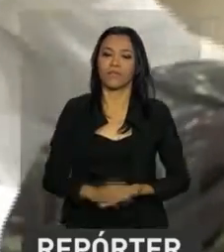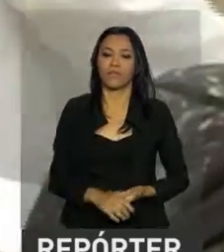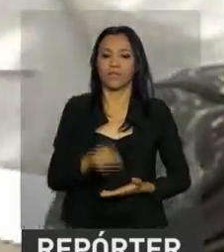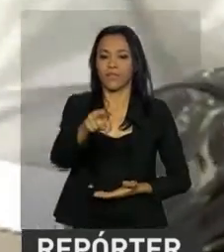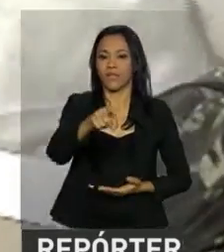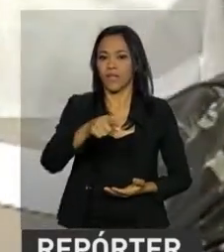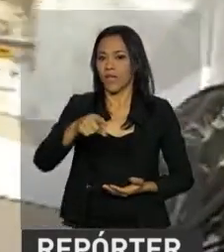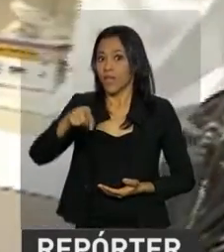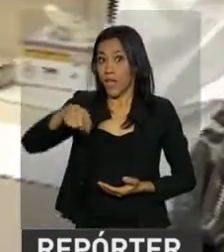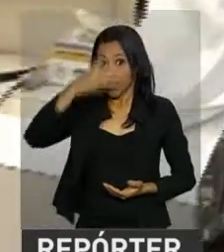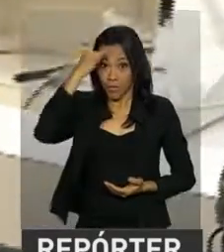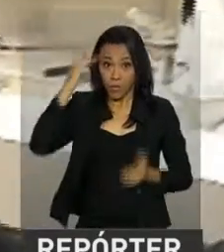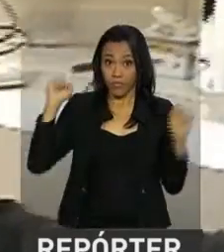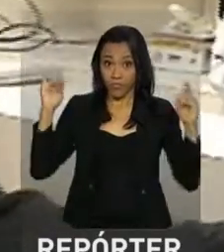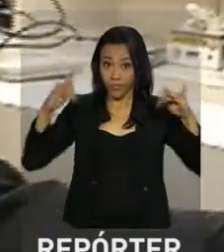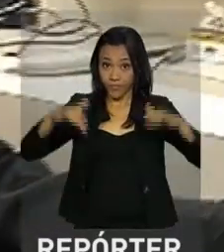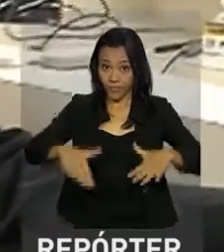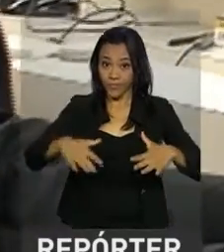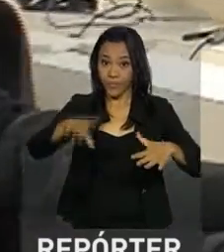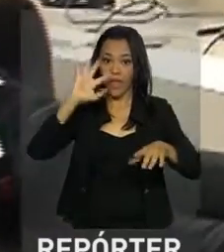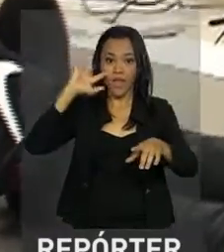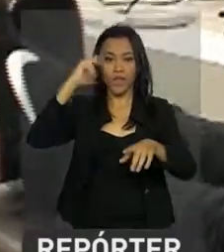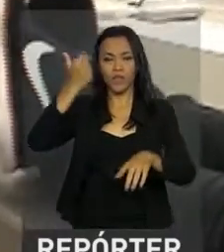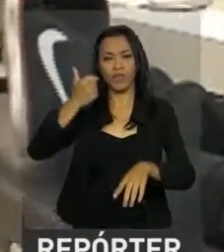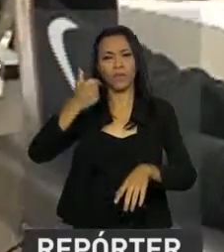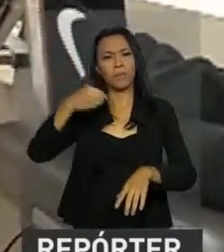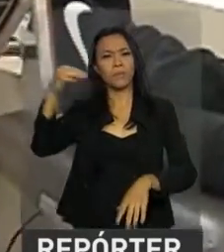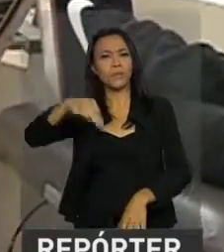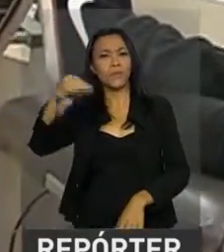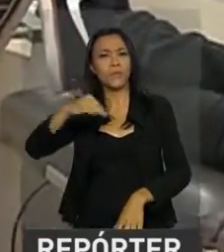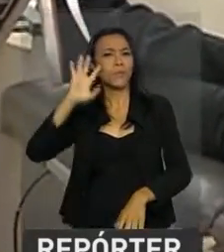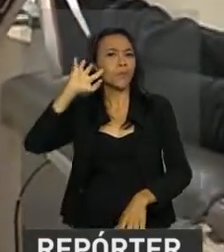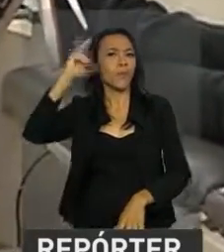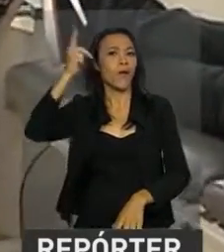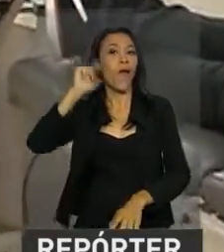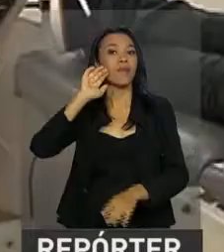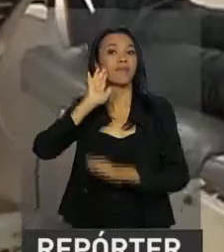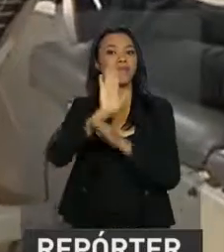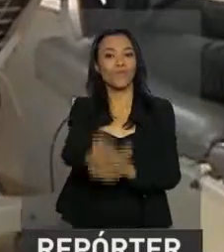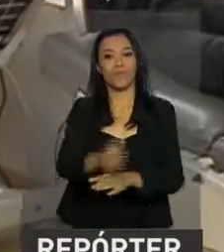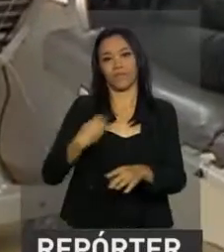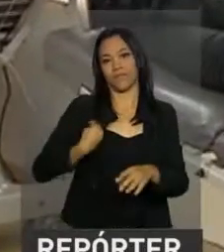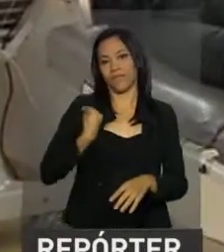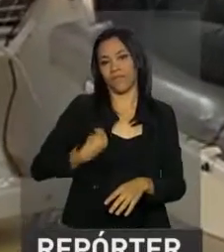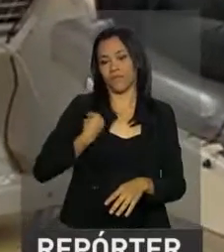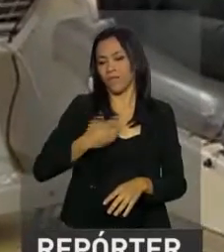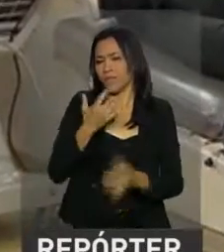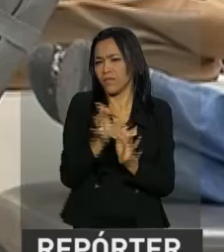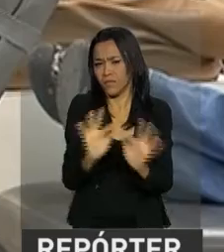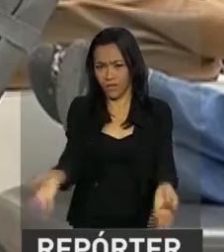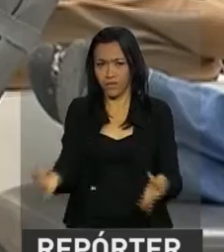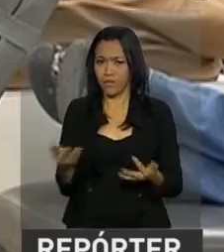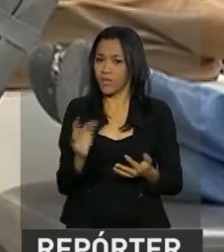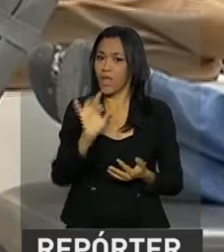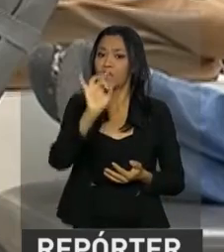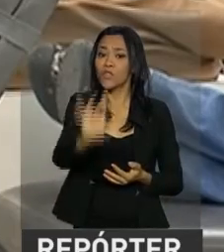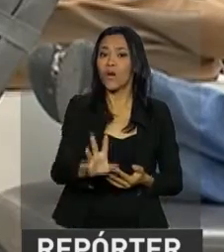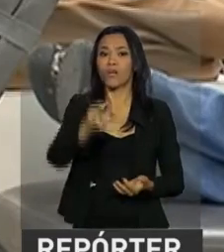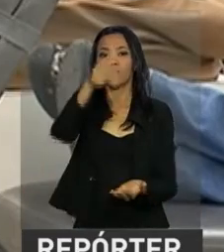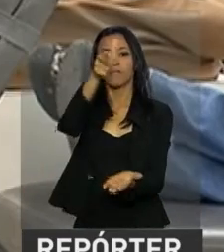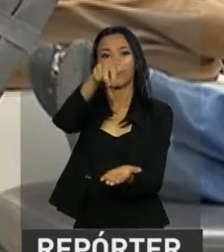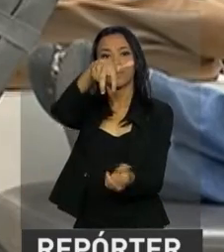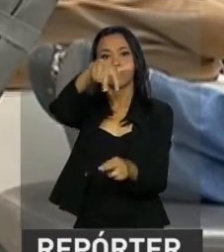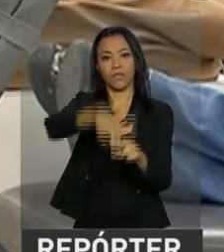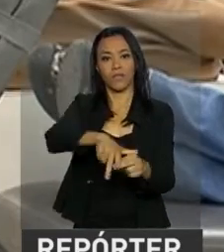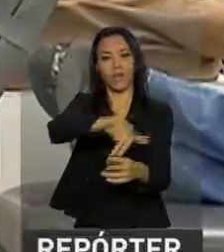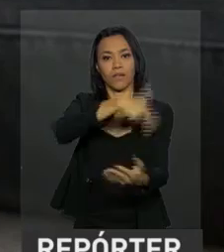Todo mundo nessa sala resolveu dedicar uns minutos para salvar vidas. E a tarefa é simples, basta sentar